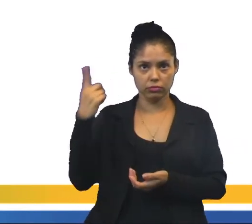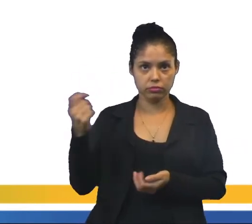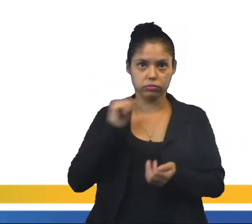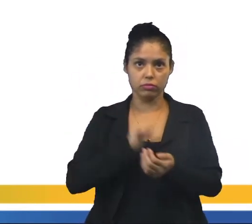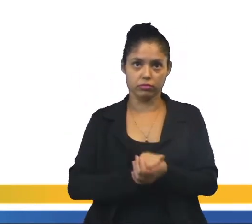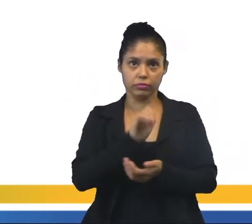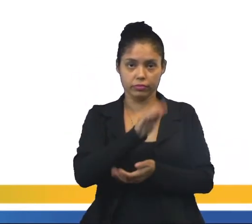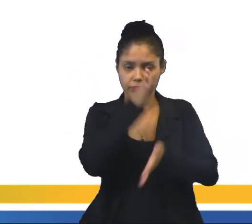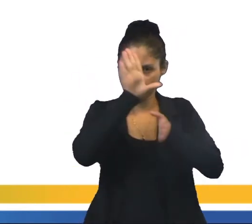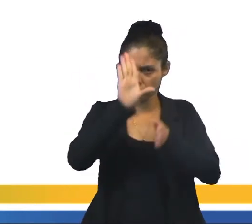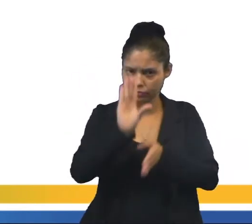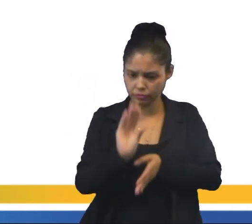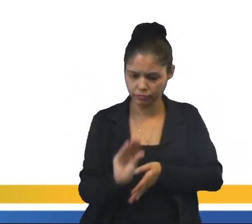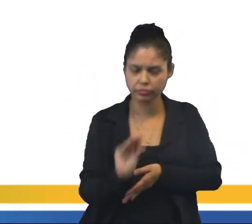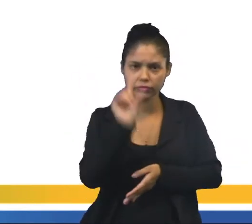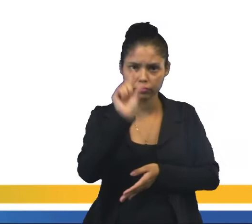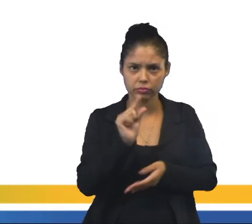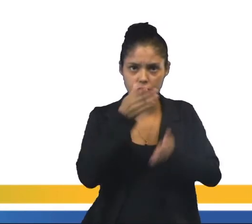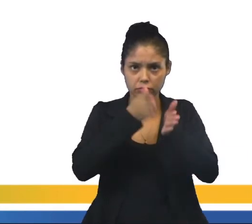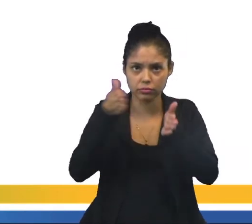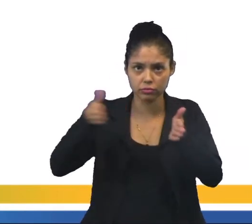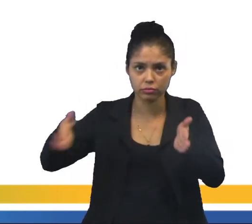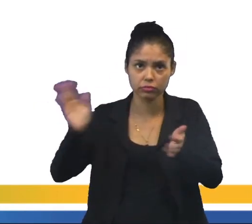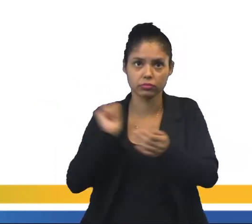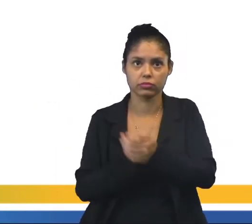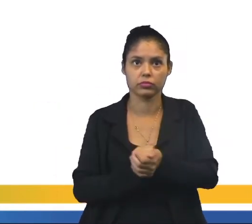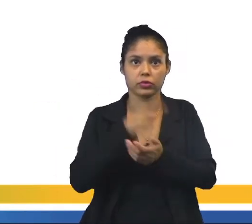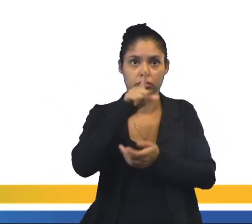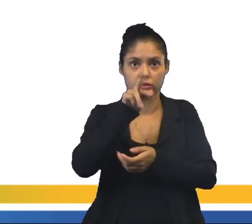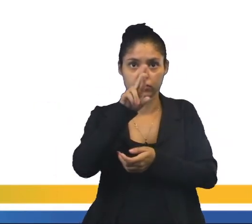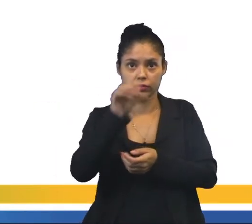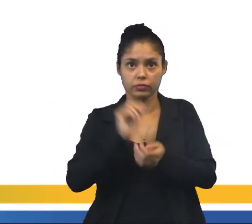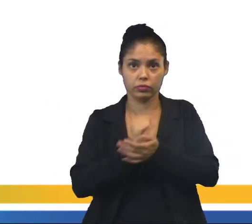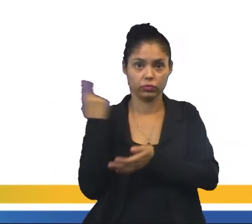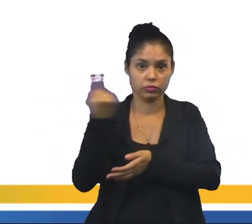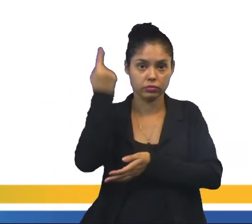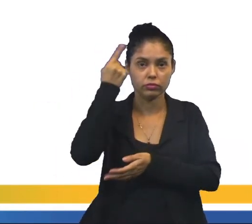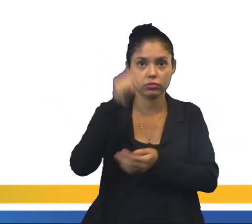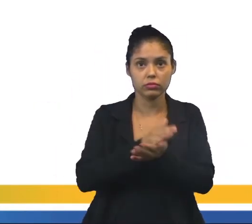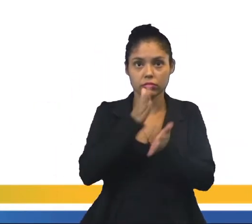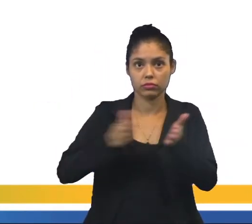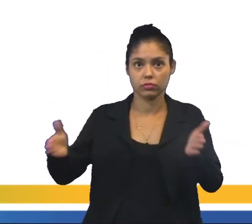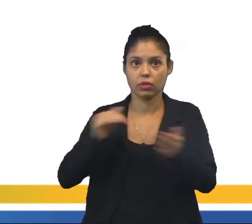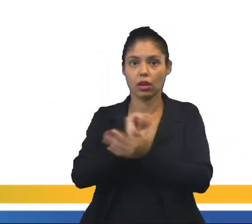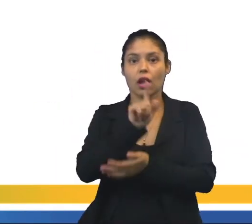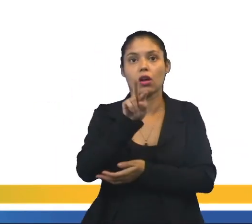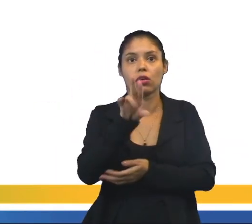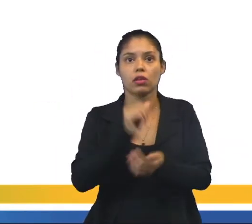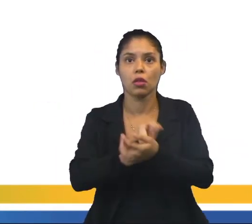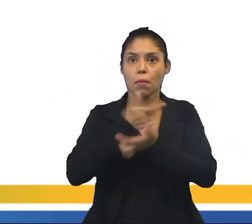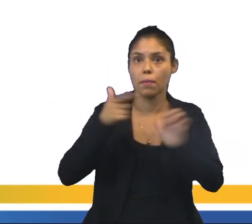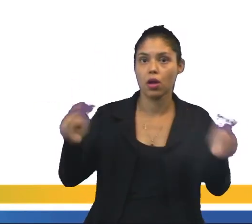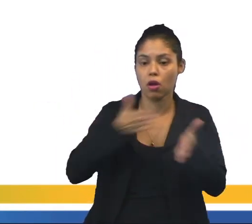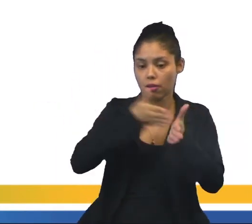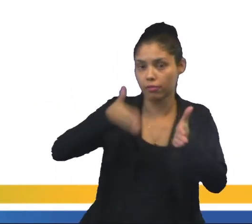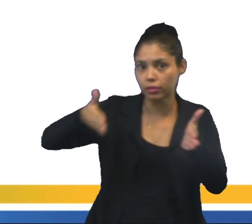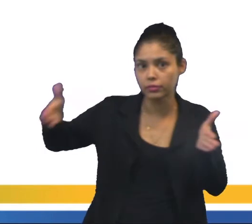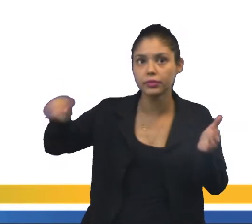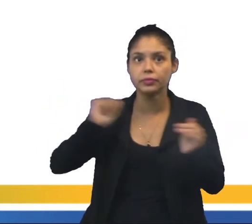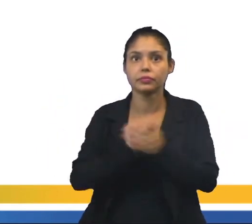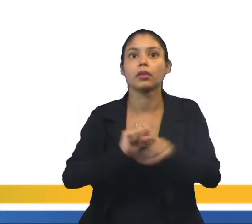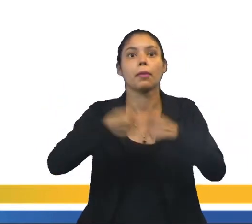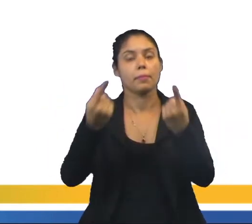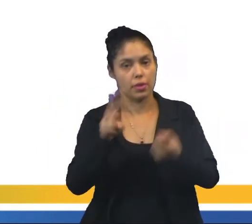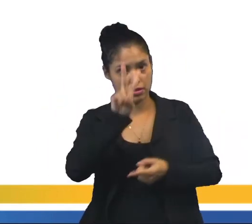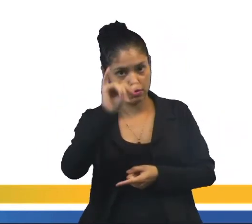som de baixa frequência é um som grave ou um som de alta frequência é um som agudo. Quanto maior for a frequência, mais alto